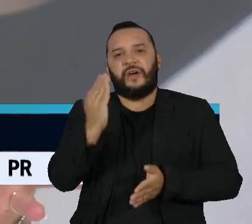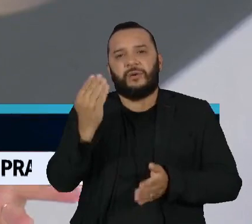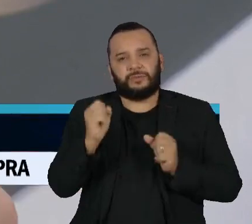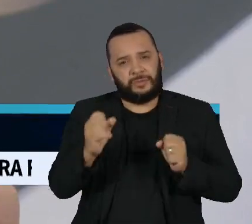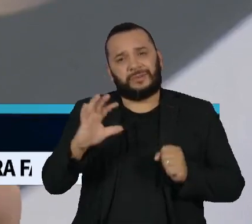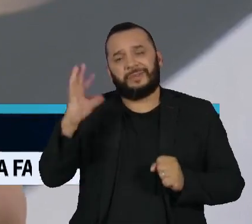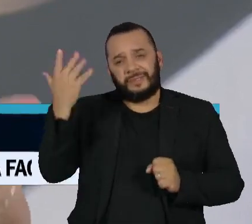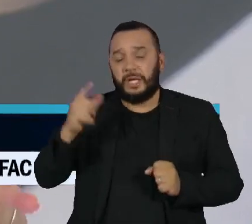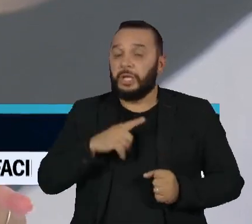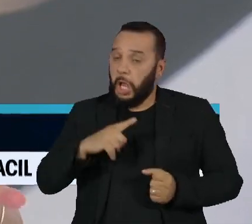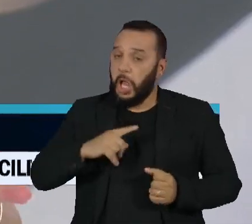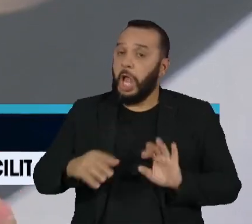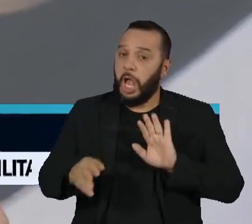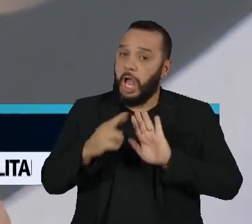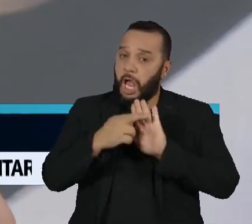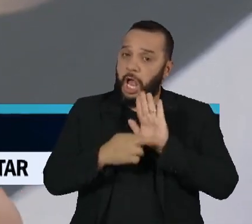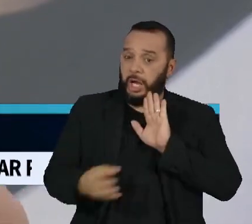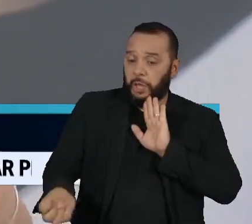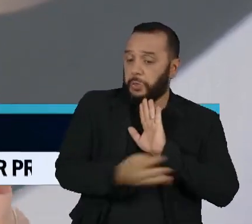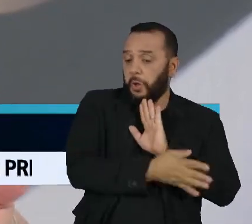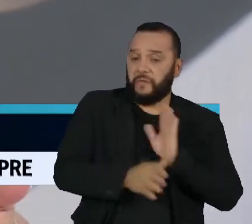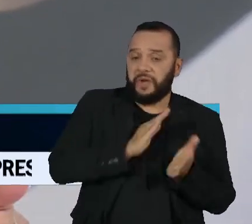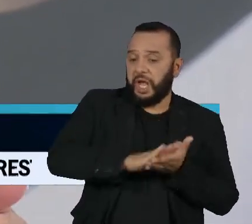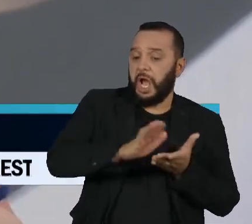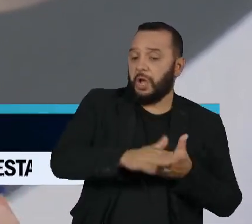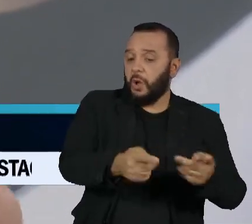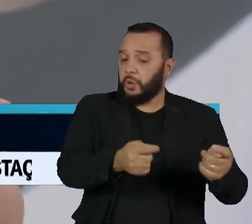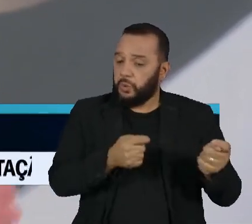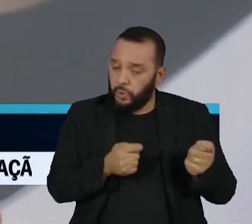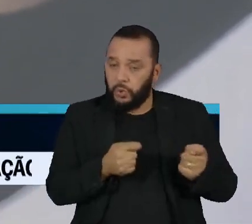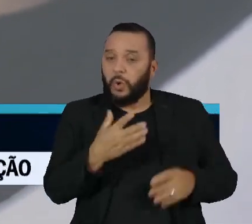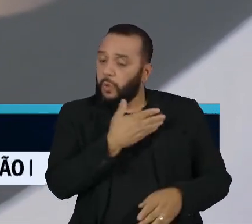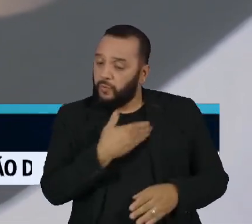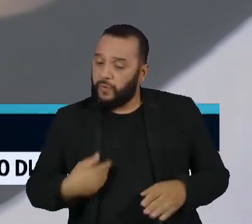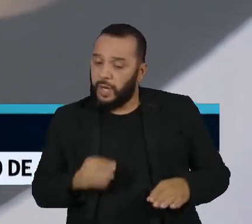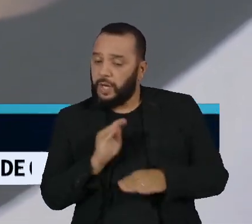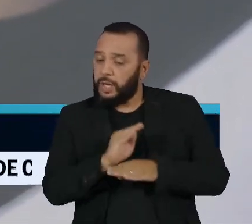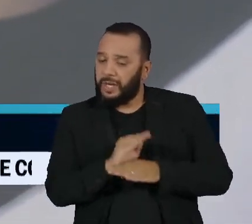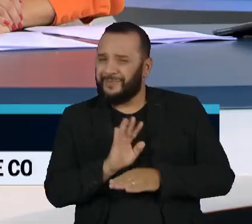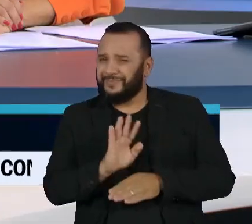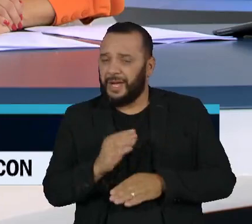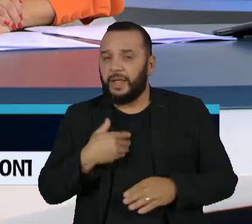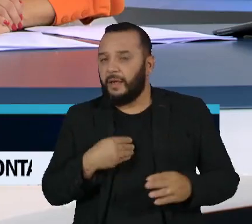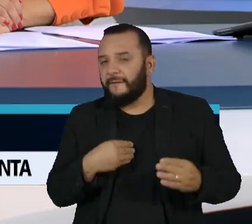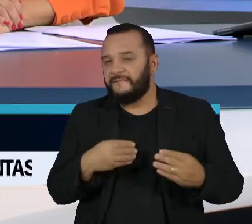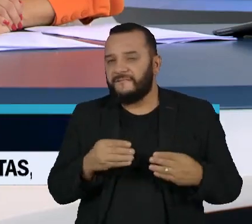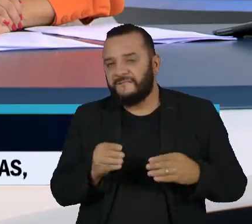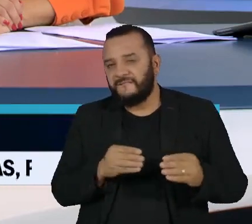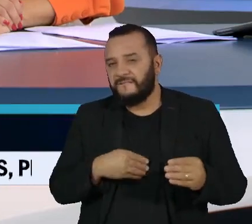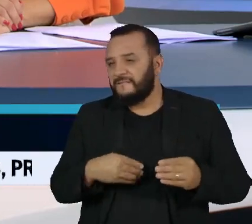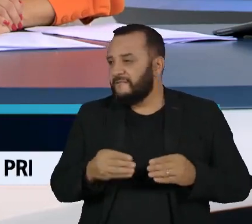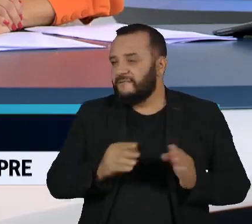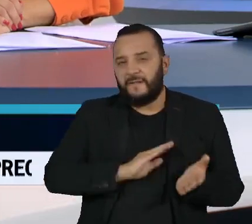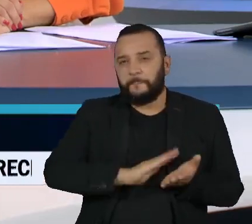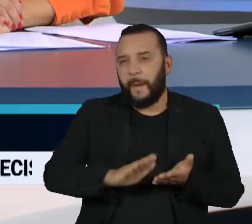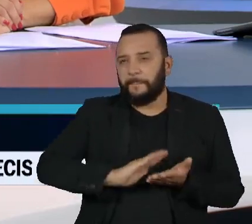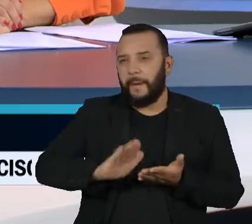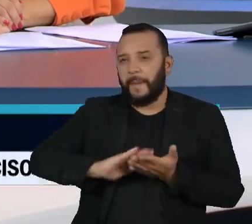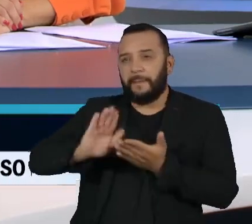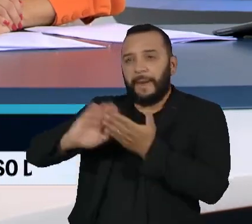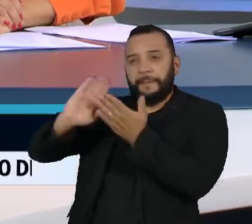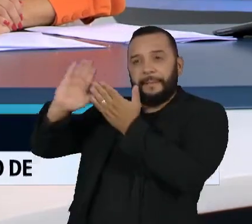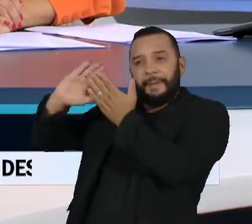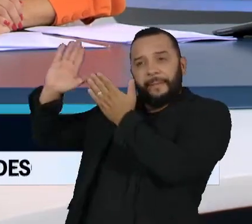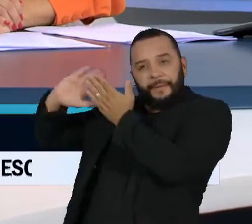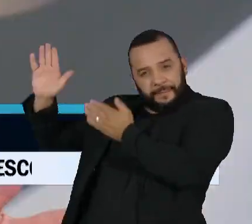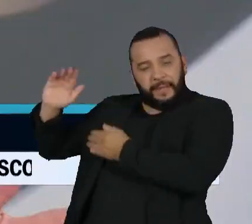tem uma nova regra fiscal, o governo diz que se preocupa com ela, mas ele flexibiliza a ponto de ele poder fazer o que ele quer